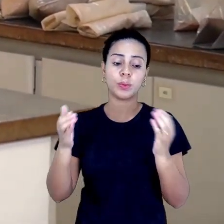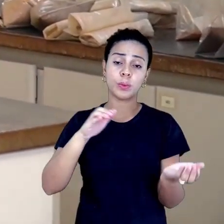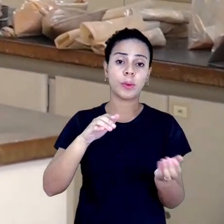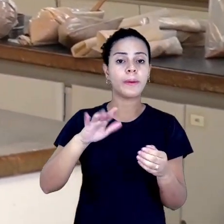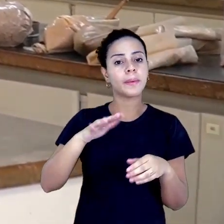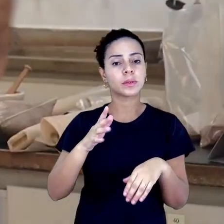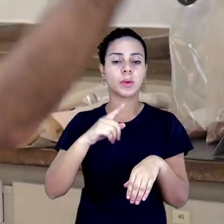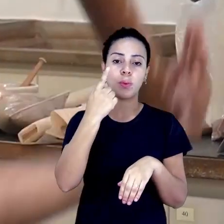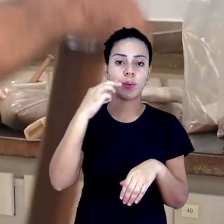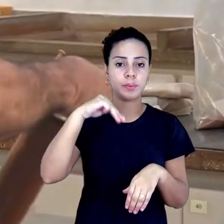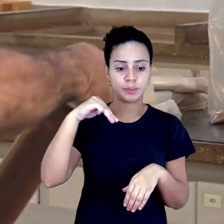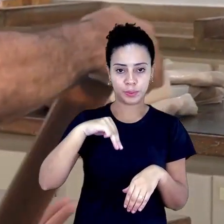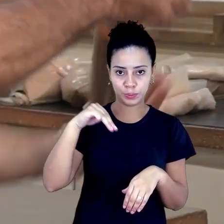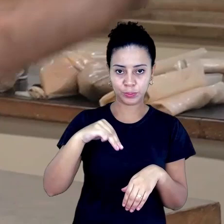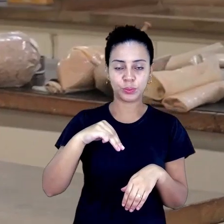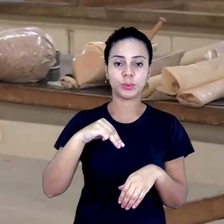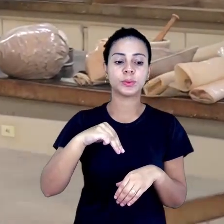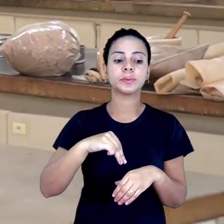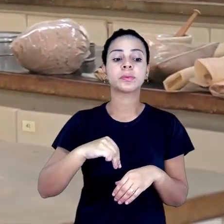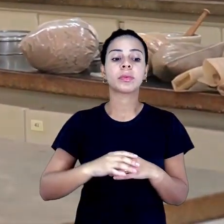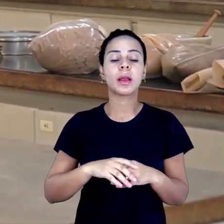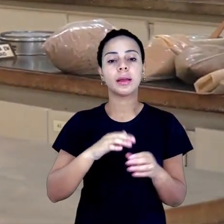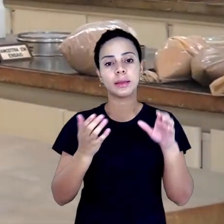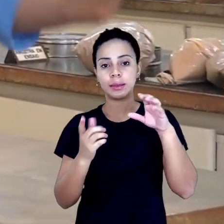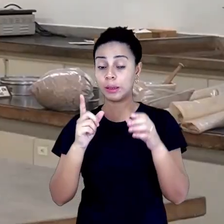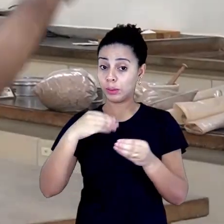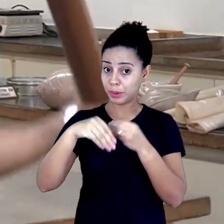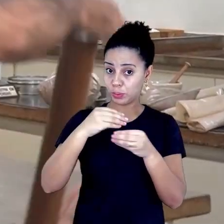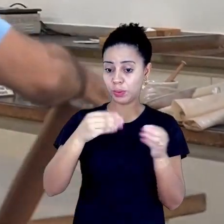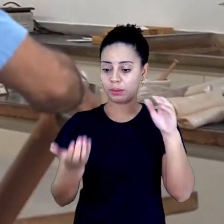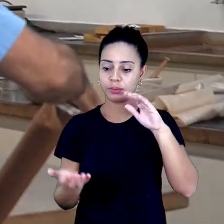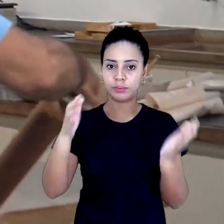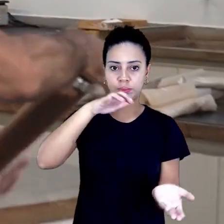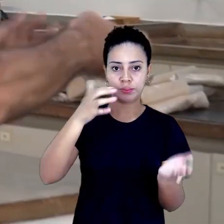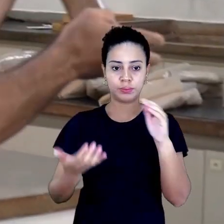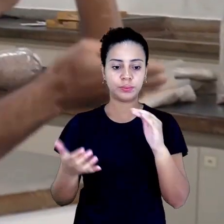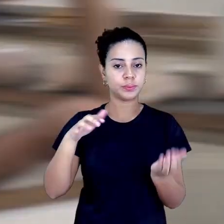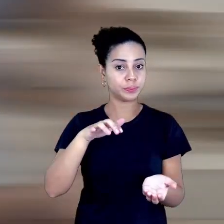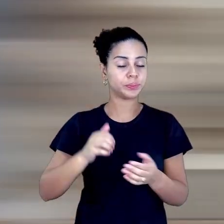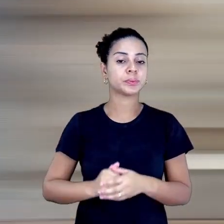durante 1 minuto, pelos quais a boca da proveta passe de cima para baixo e vice-versa.